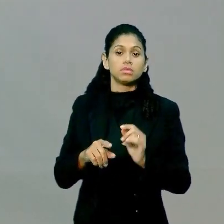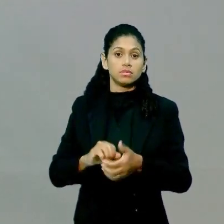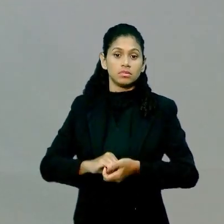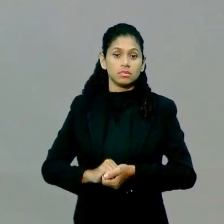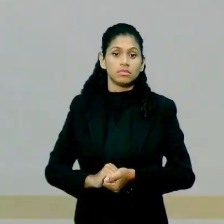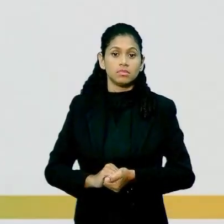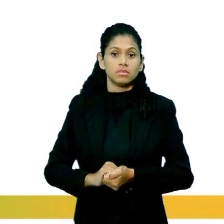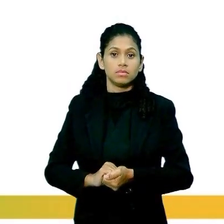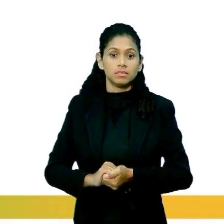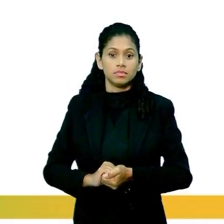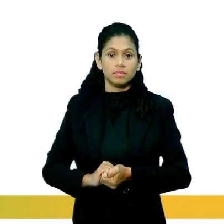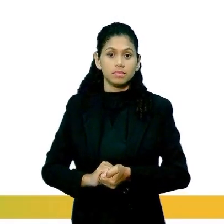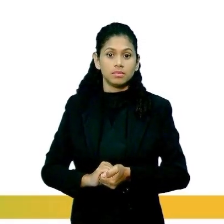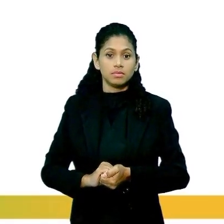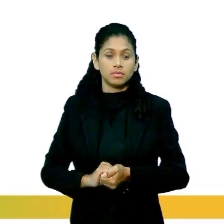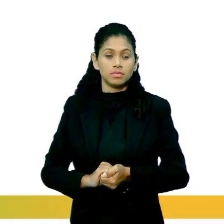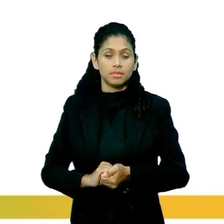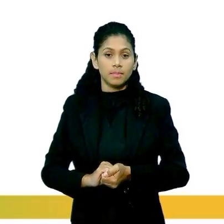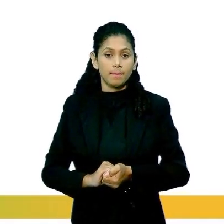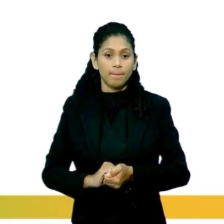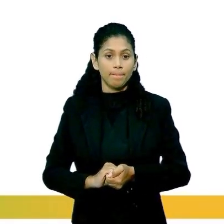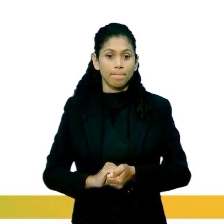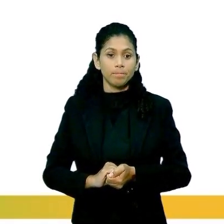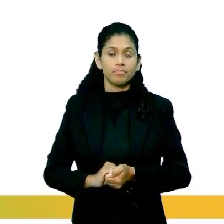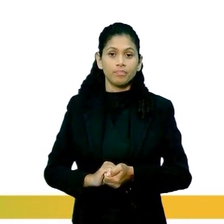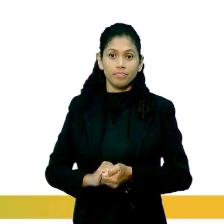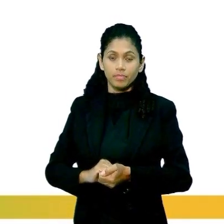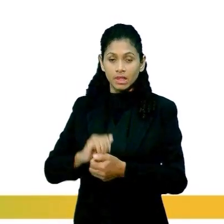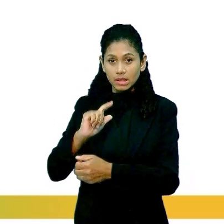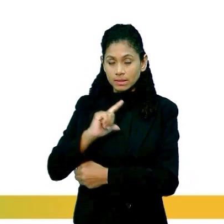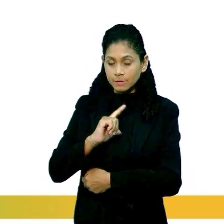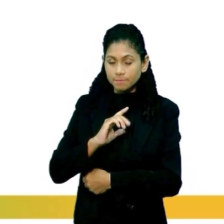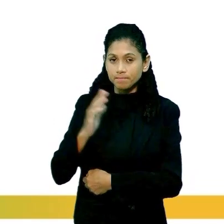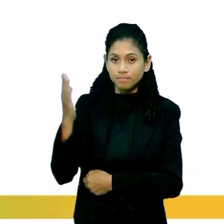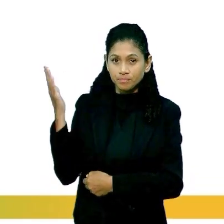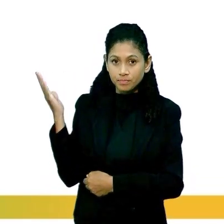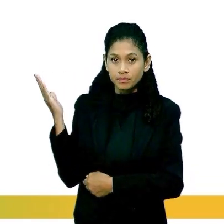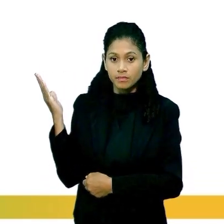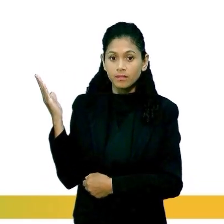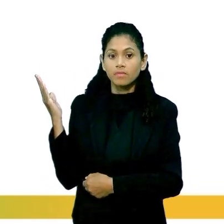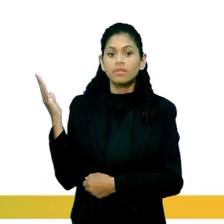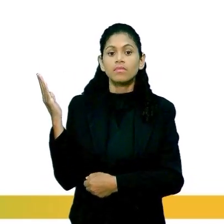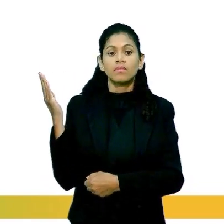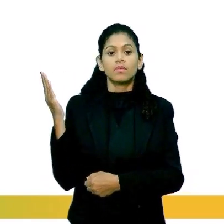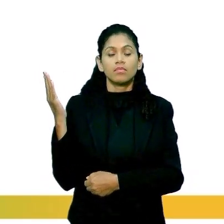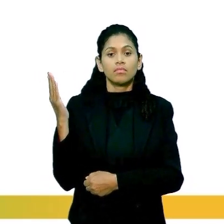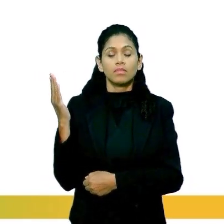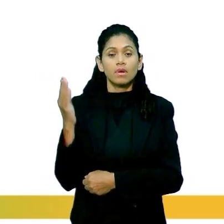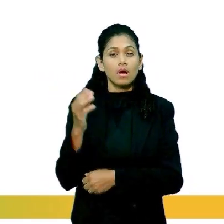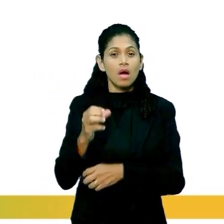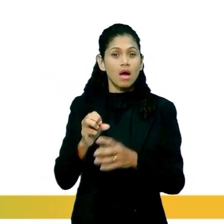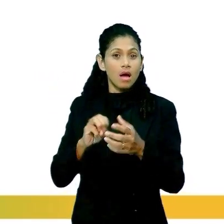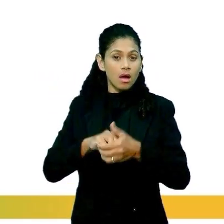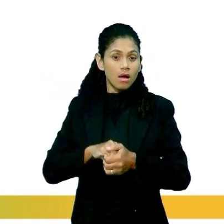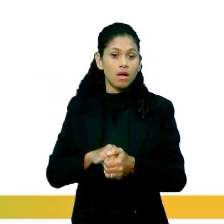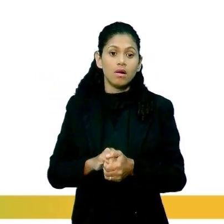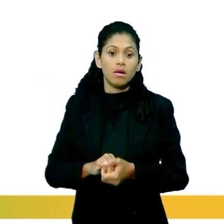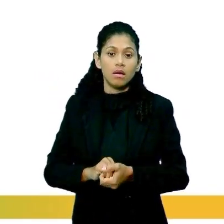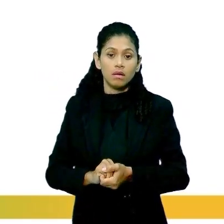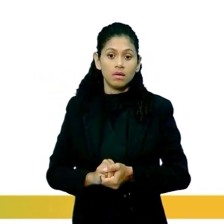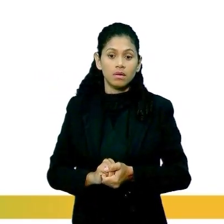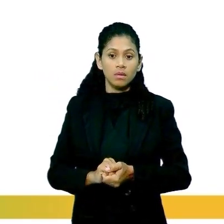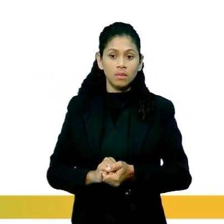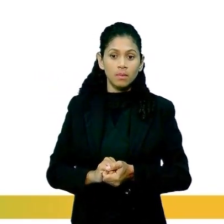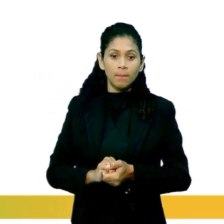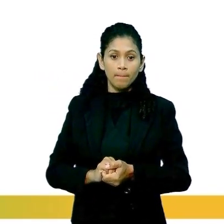de massas. Então veja só, nessa lei nós temos que a massa dos reagentes ela deve ser obrigatoriamente igual à